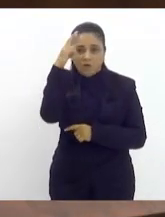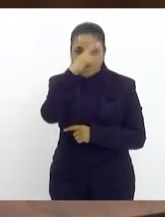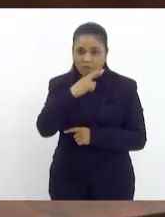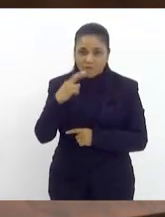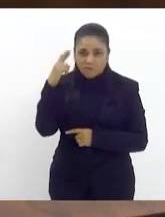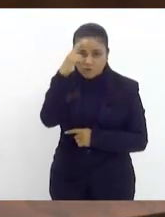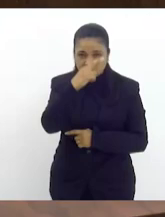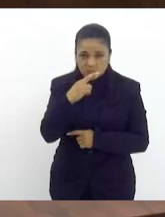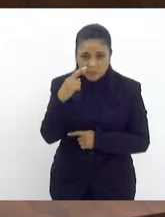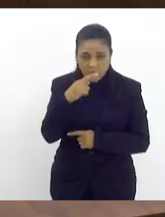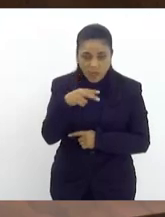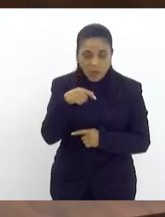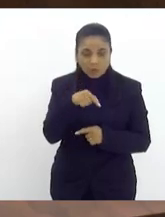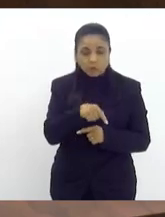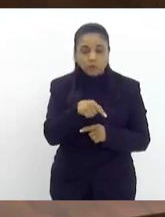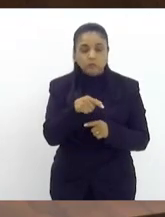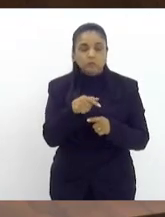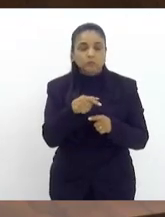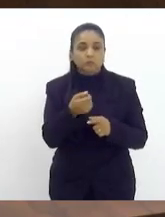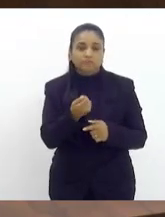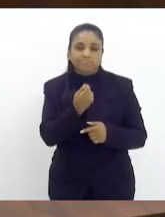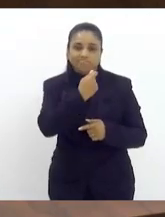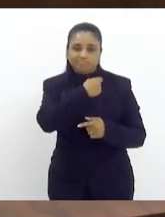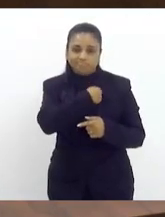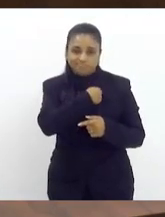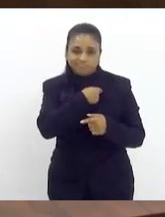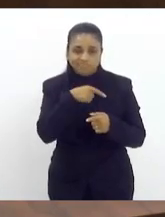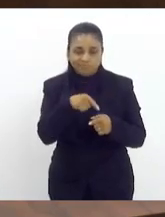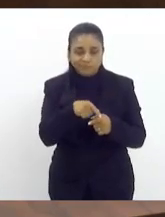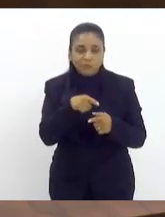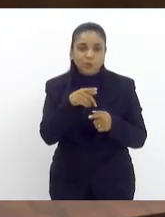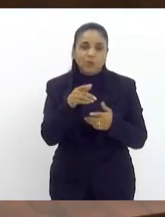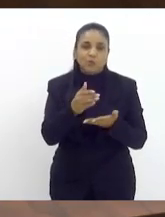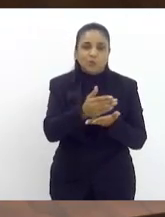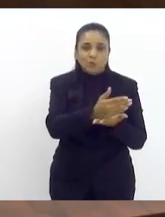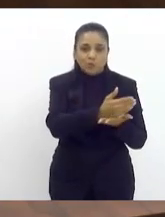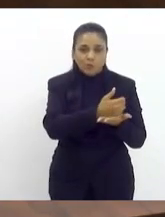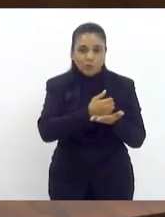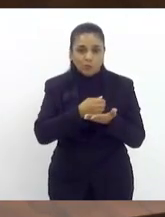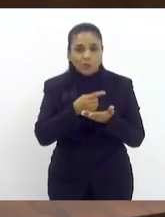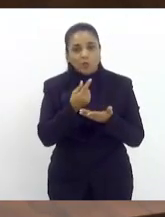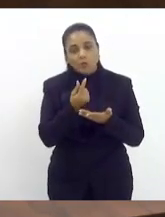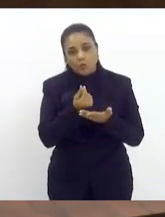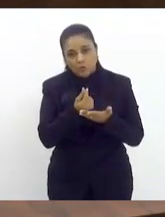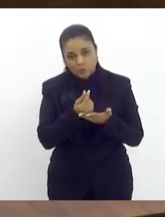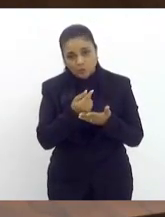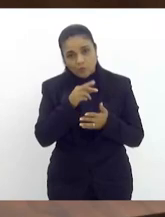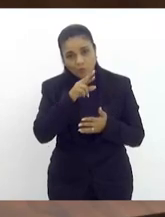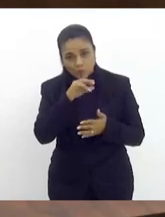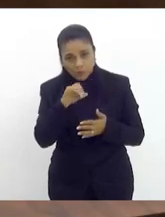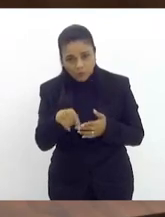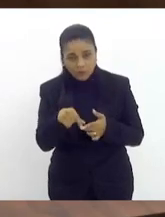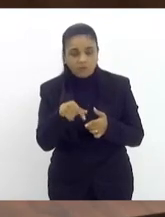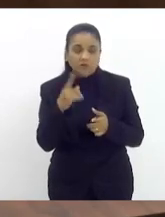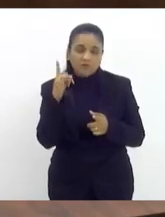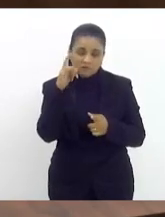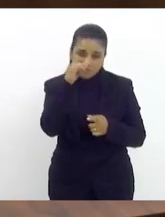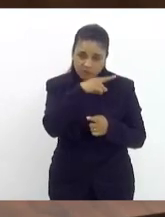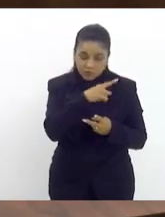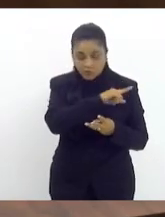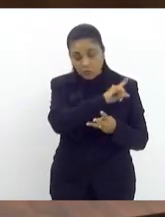Rio de Janeiro, à recuperação fiscal e a todo o arcabouço financeiro, que já é difícil no nosso Estado, ou